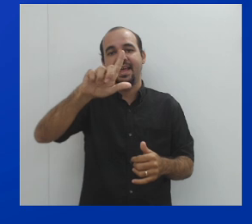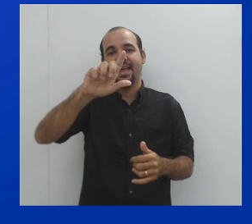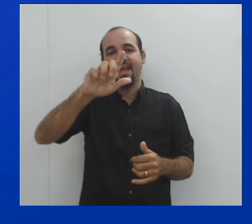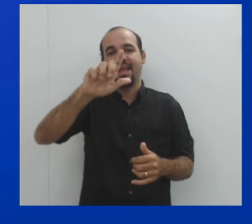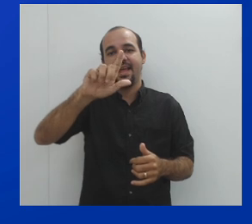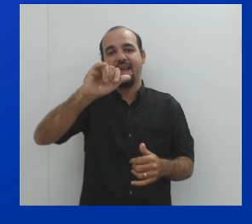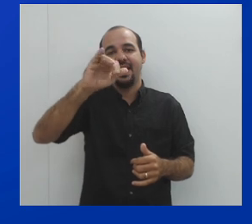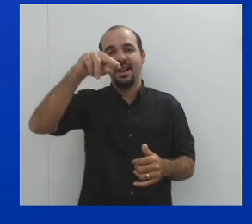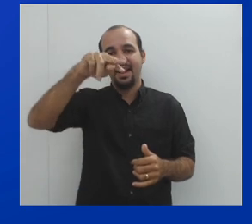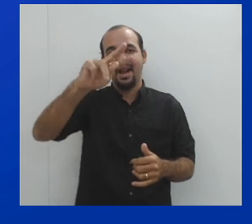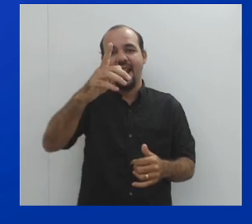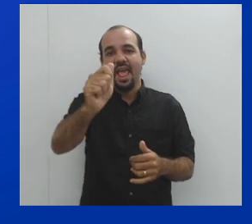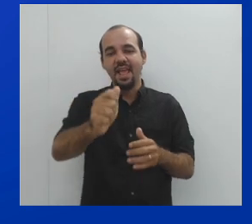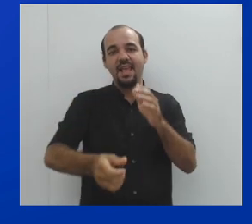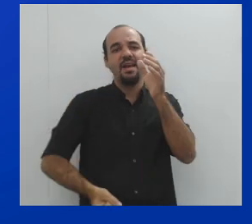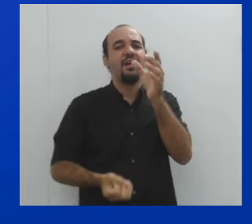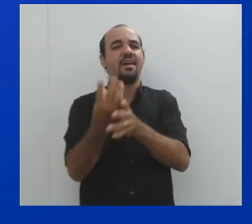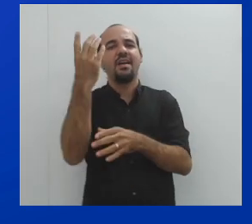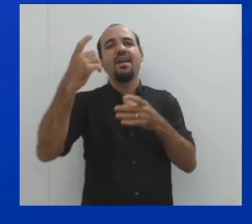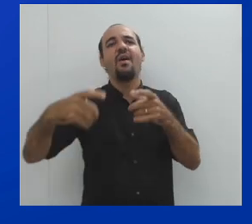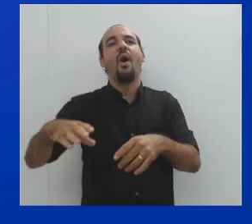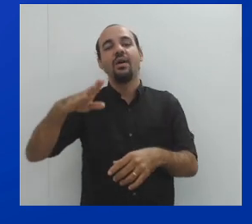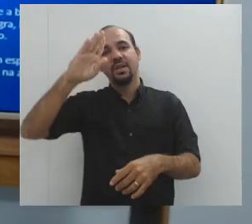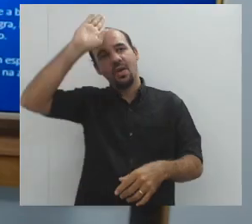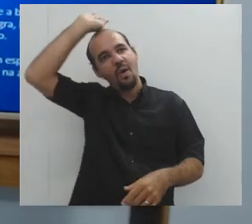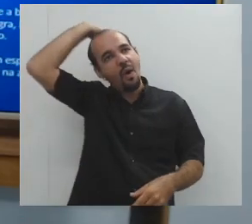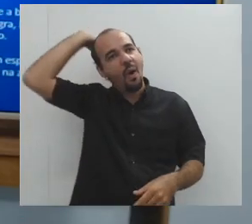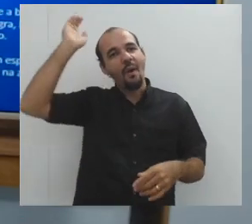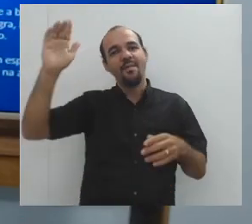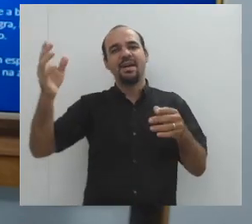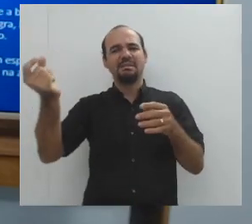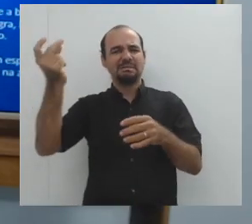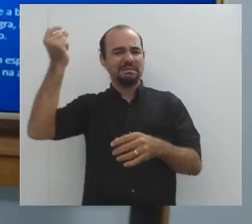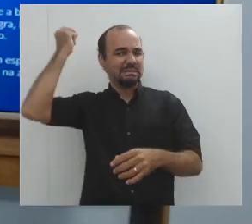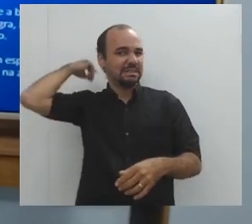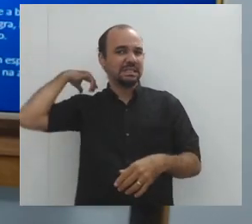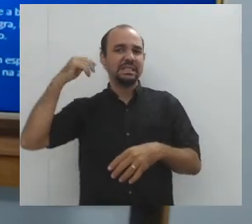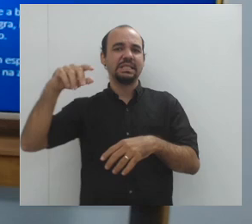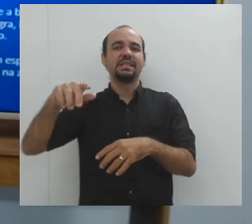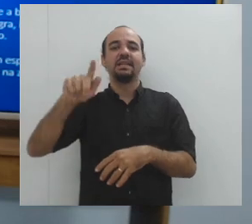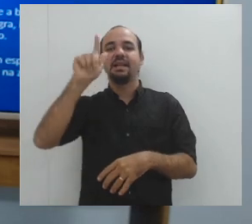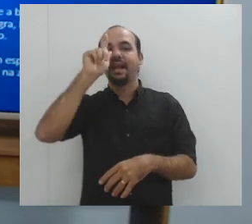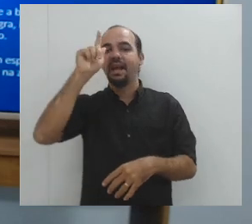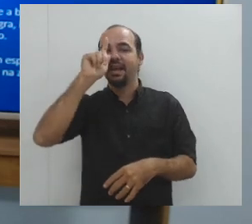com um detalhe a acrescentar interessante, que é